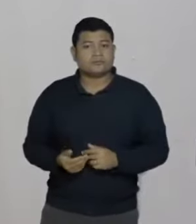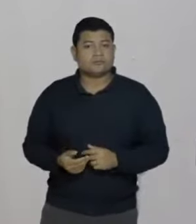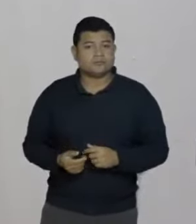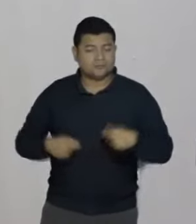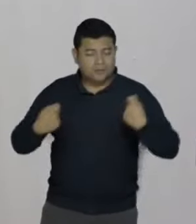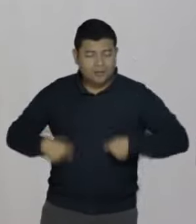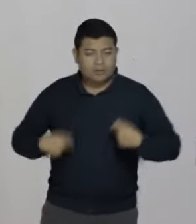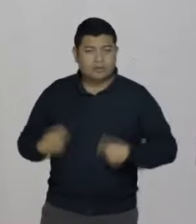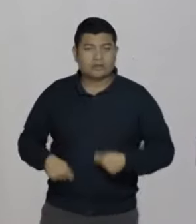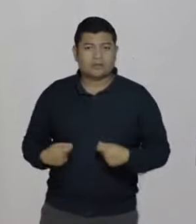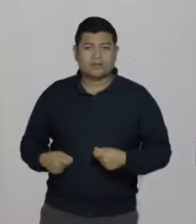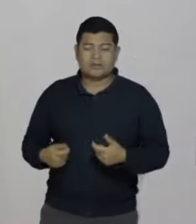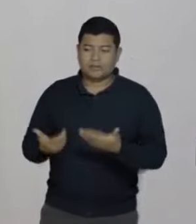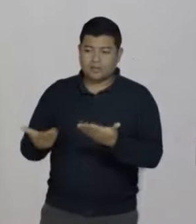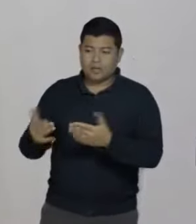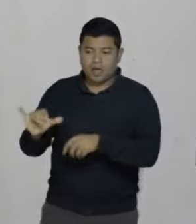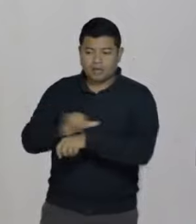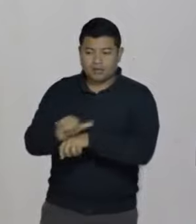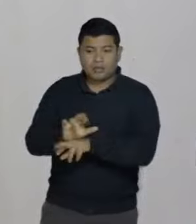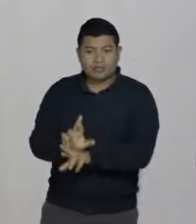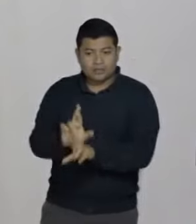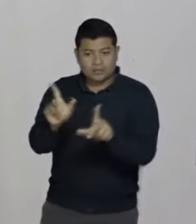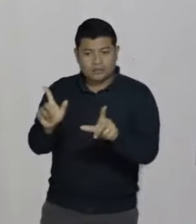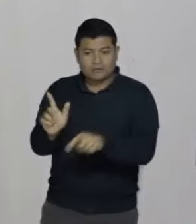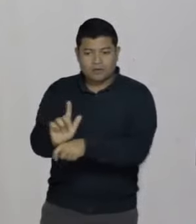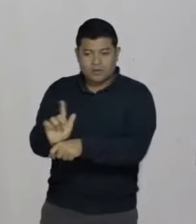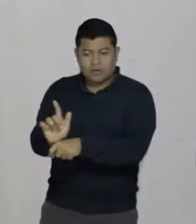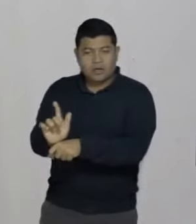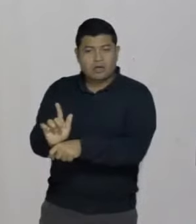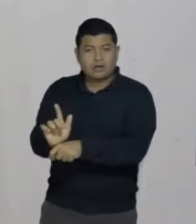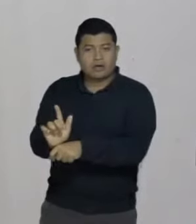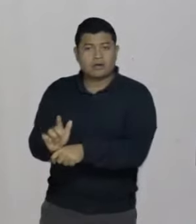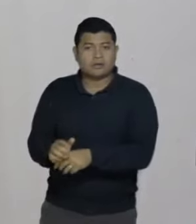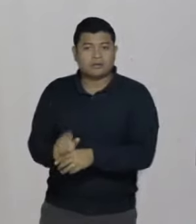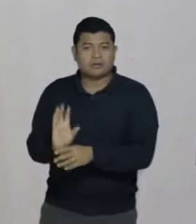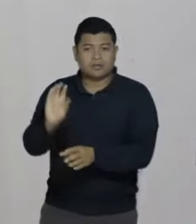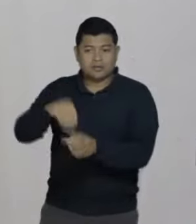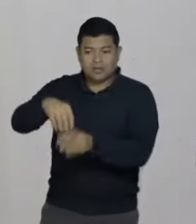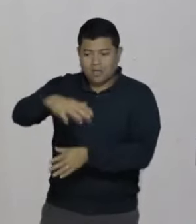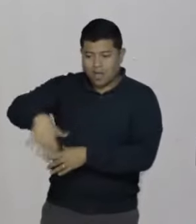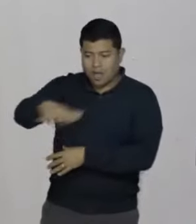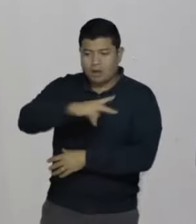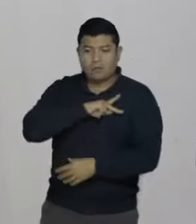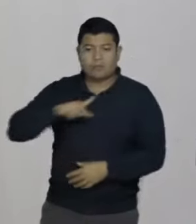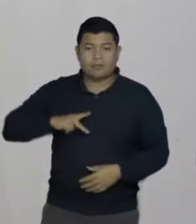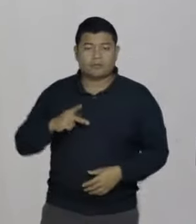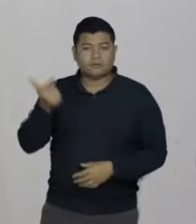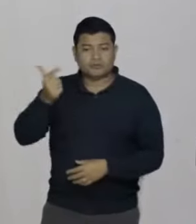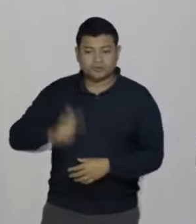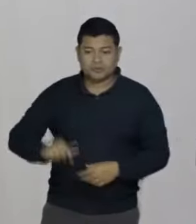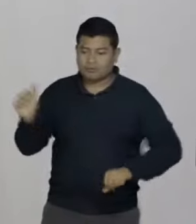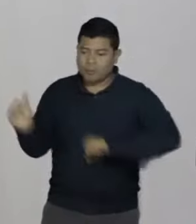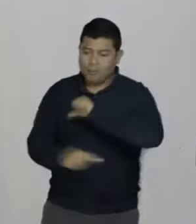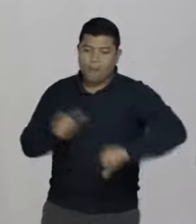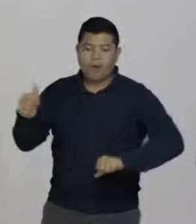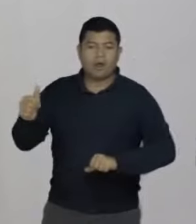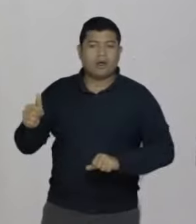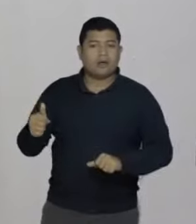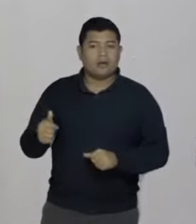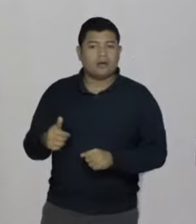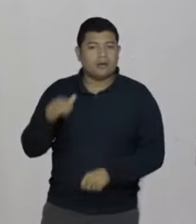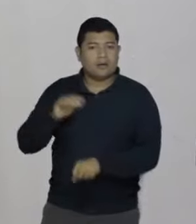forma diferente de fazer gestão dentro da coisa pública é mais uma inovação que é trazida